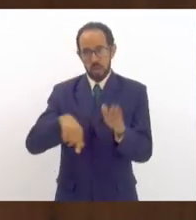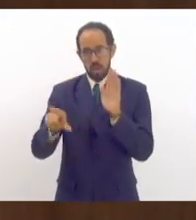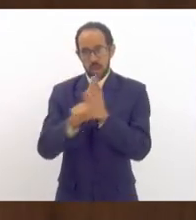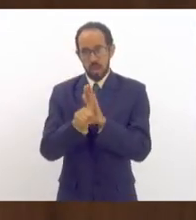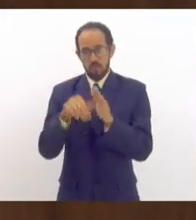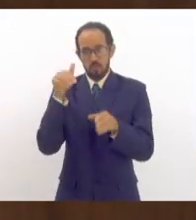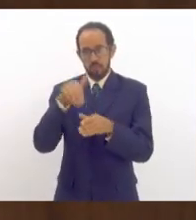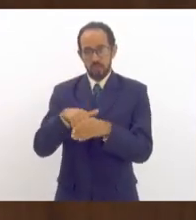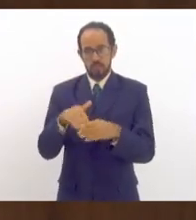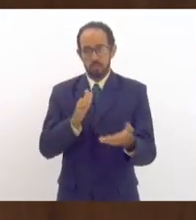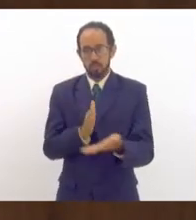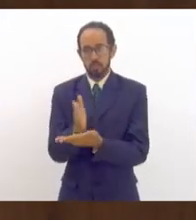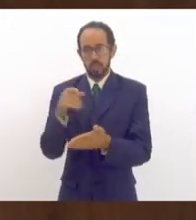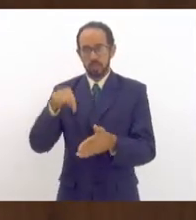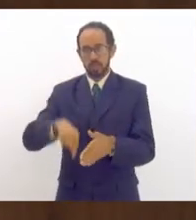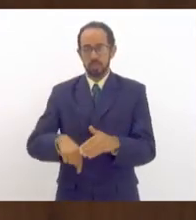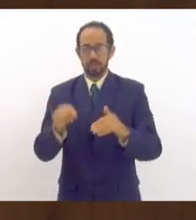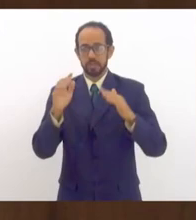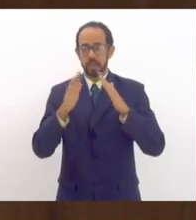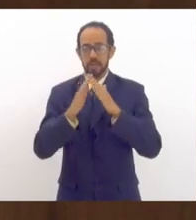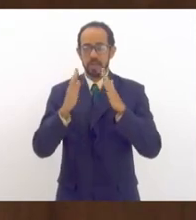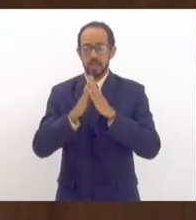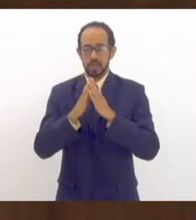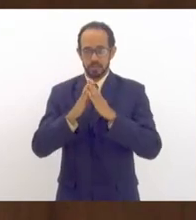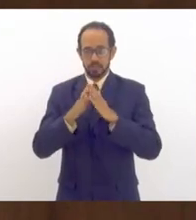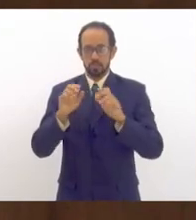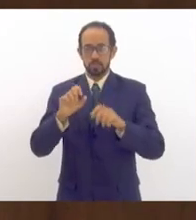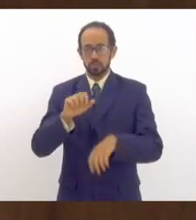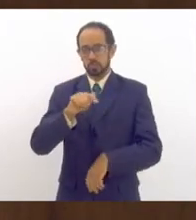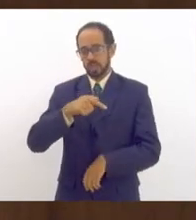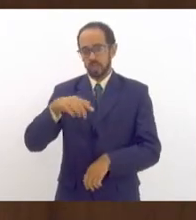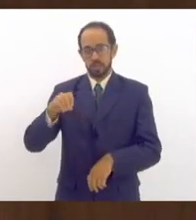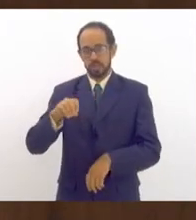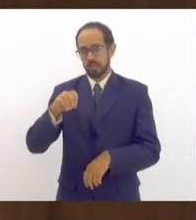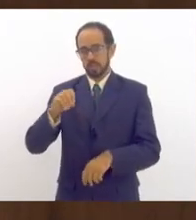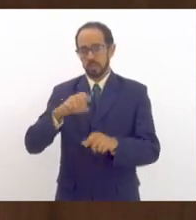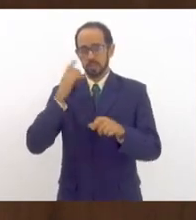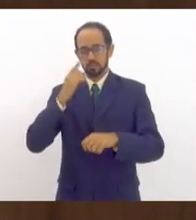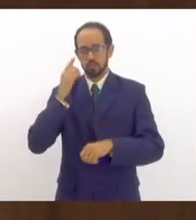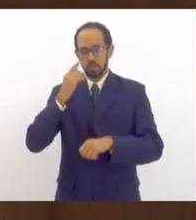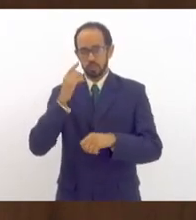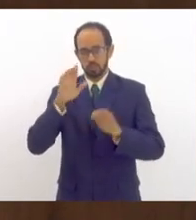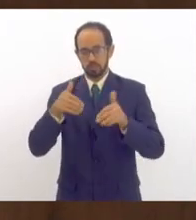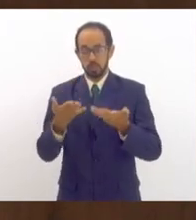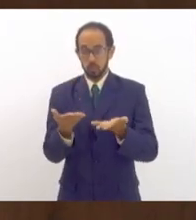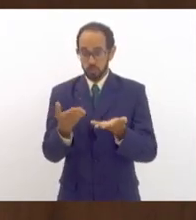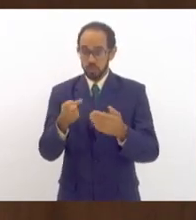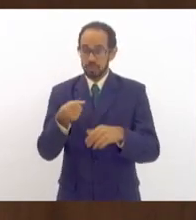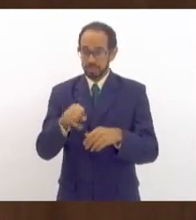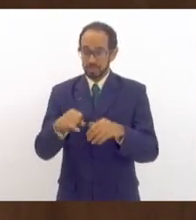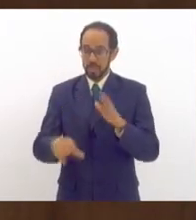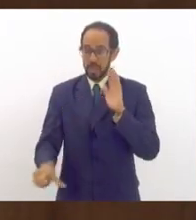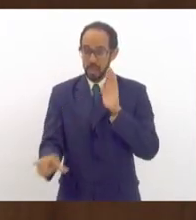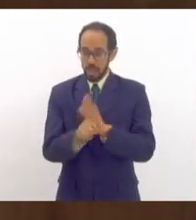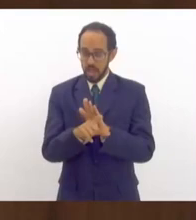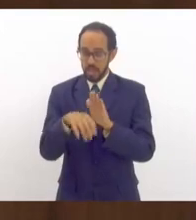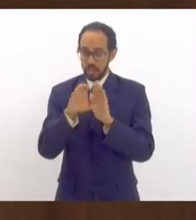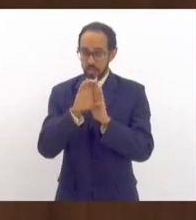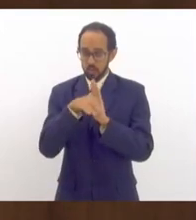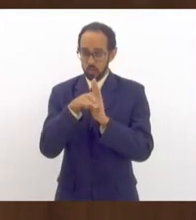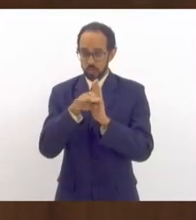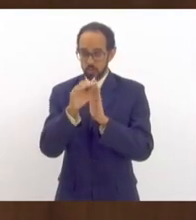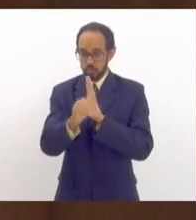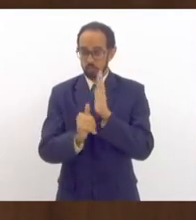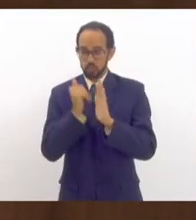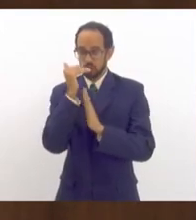e aprovada nessa casa pelo corpo dos 70 deputados Então se lei é aquele conceito soberano